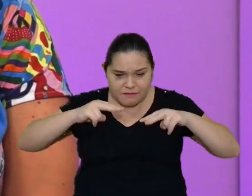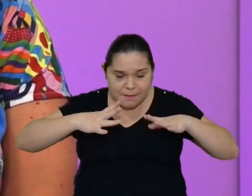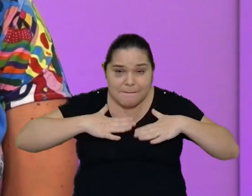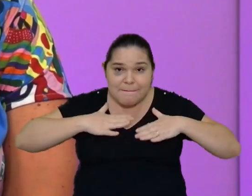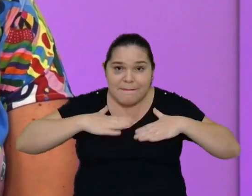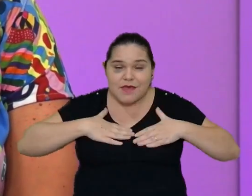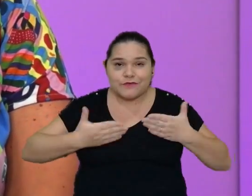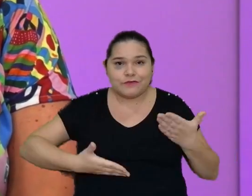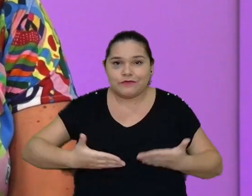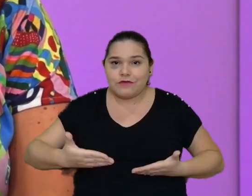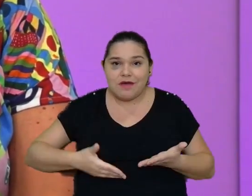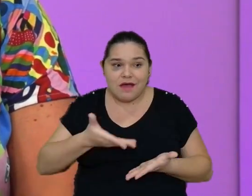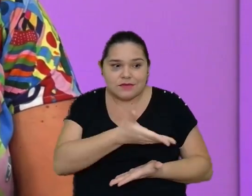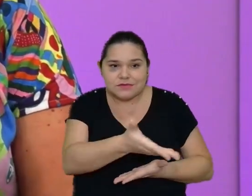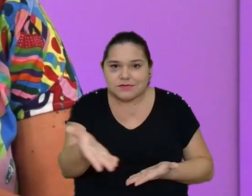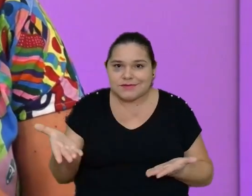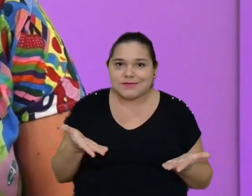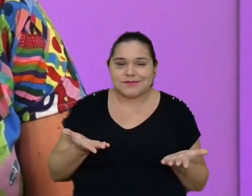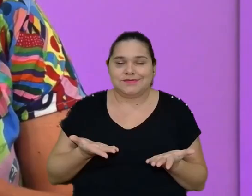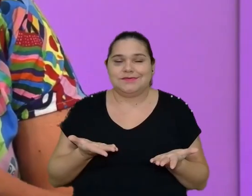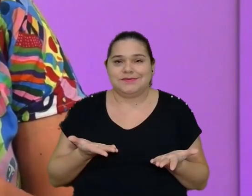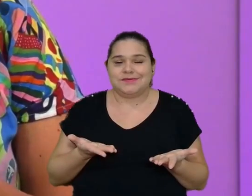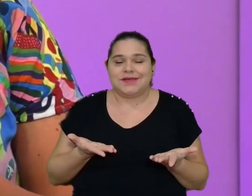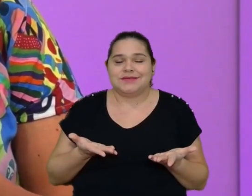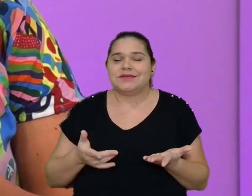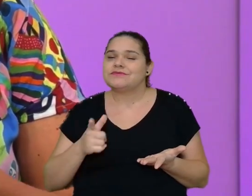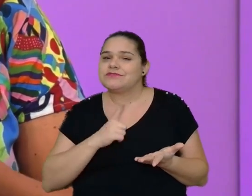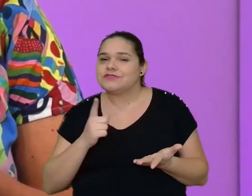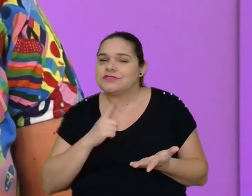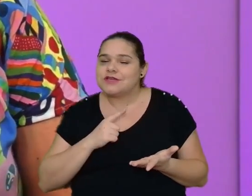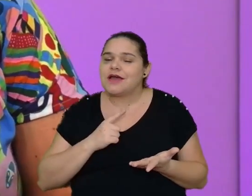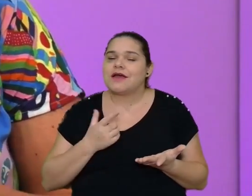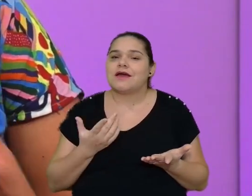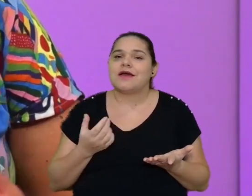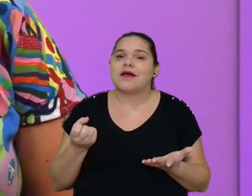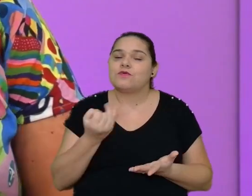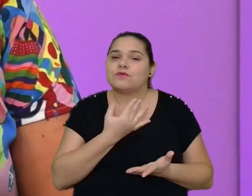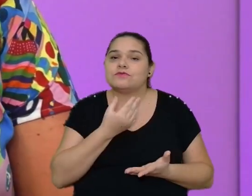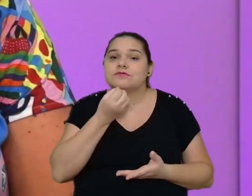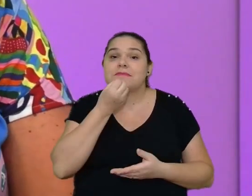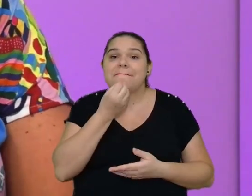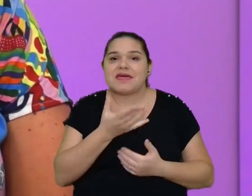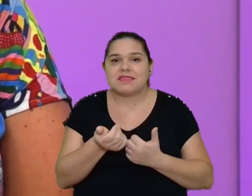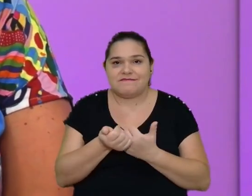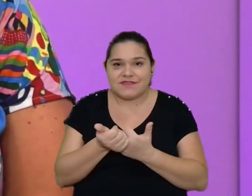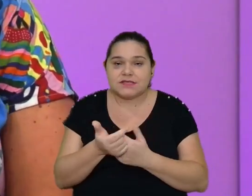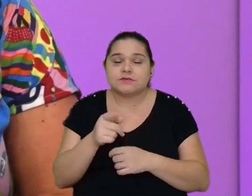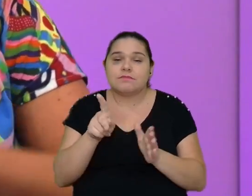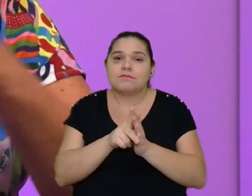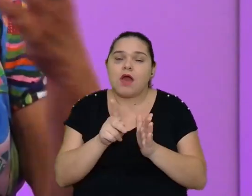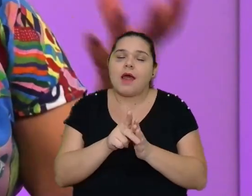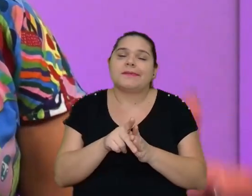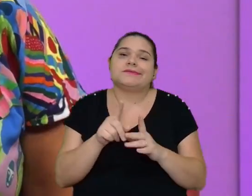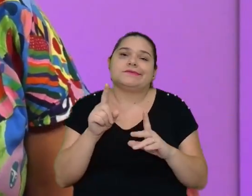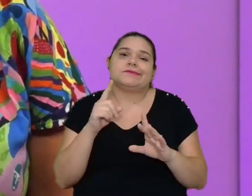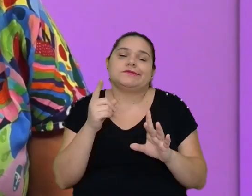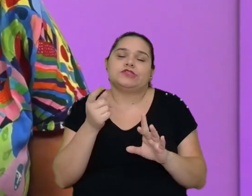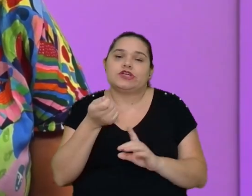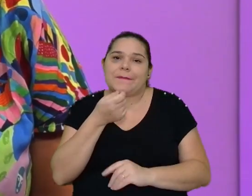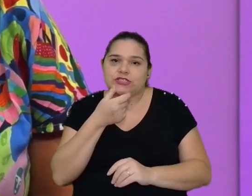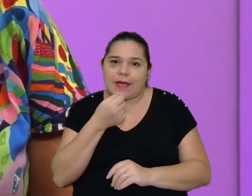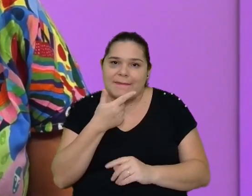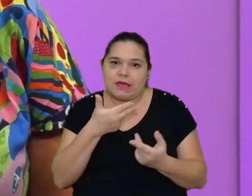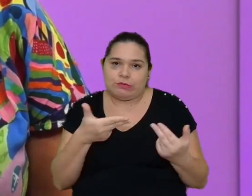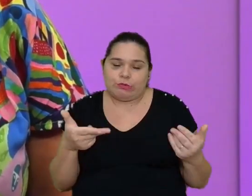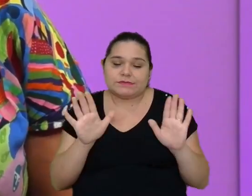E então, a gente tinha alguns benefícios em termos dos medicamentos que a Merck tem, mas a gente precisava fazer